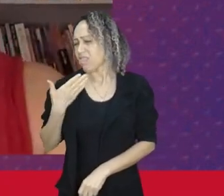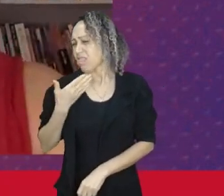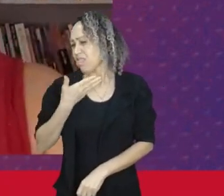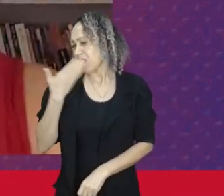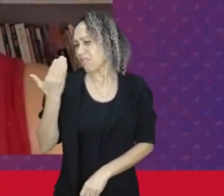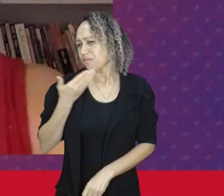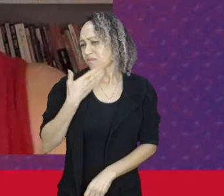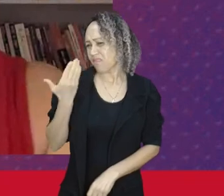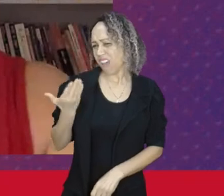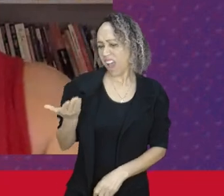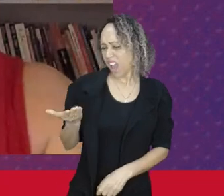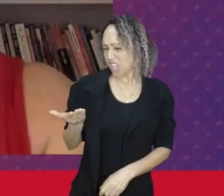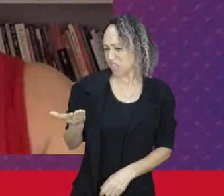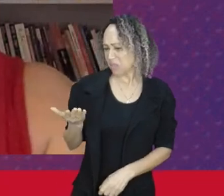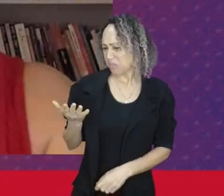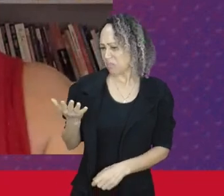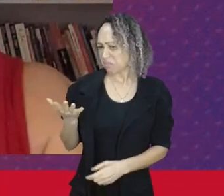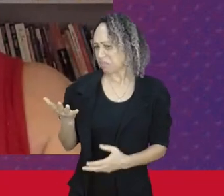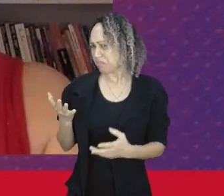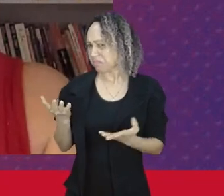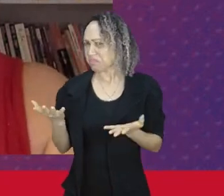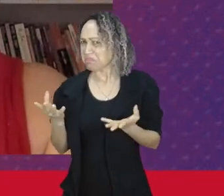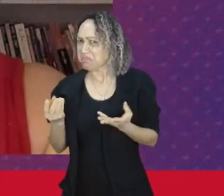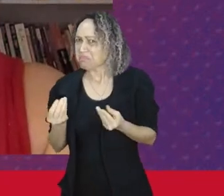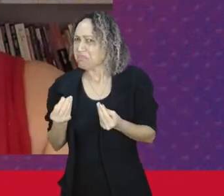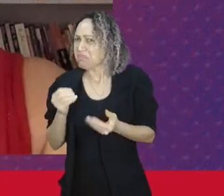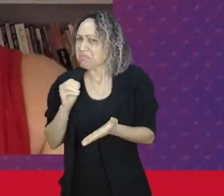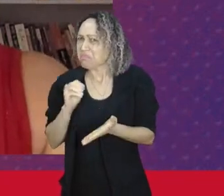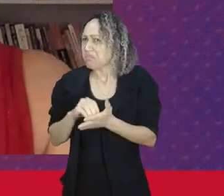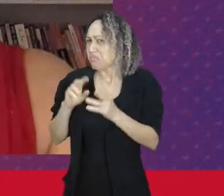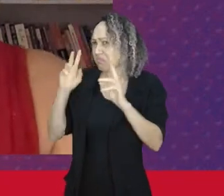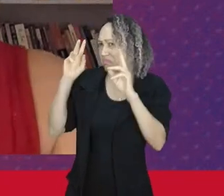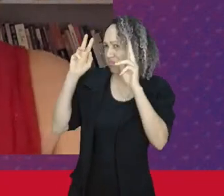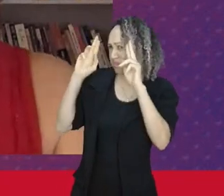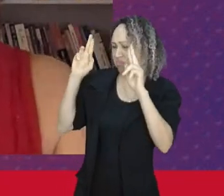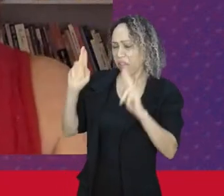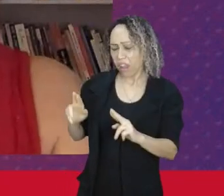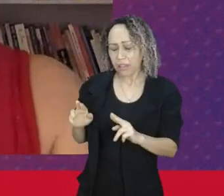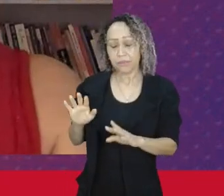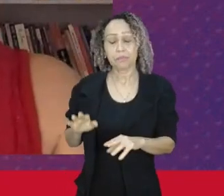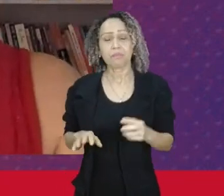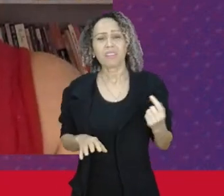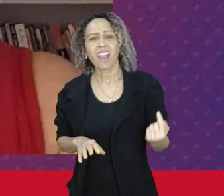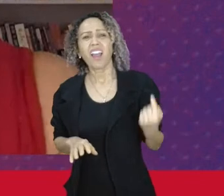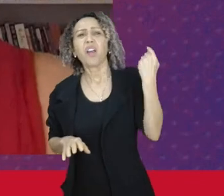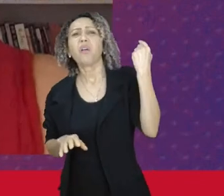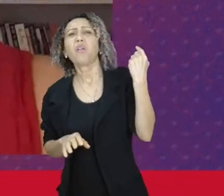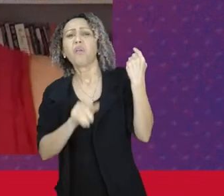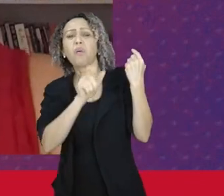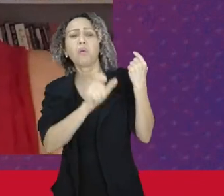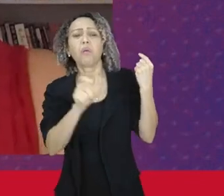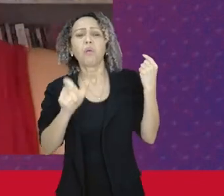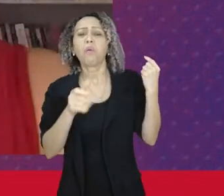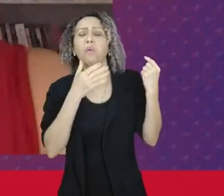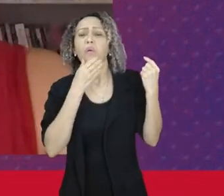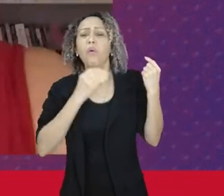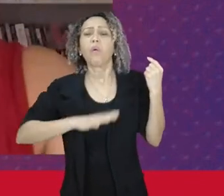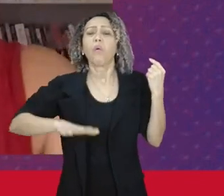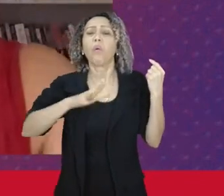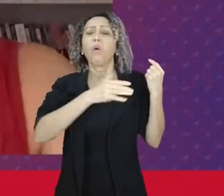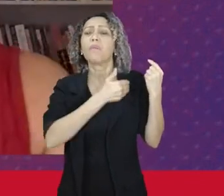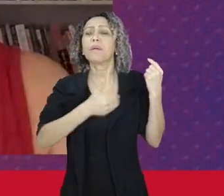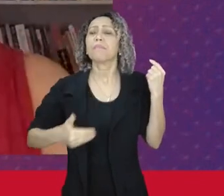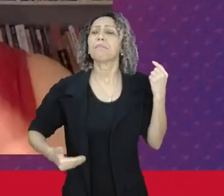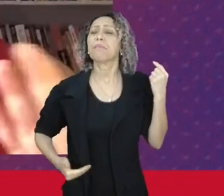moral vigente. Ao mesmo tempo, quando a gente fala o homem público, o que significa? Significa